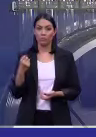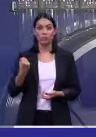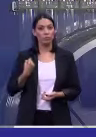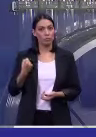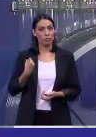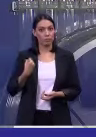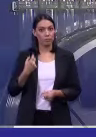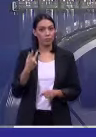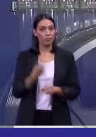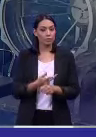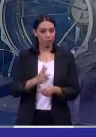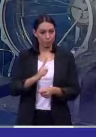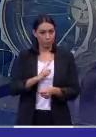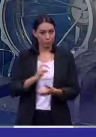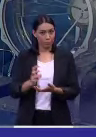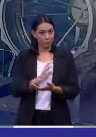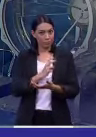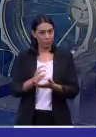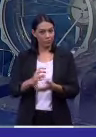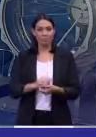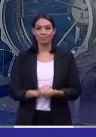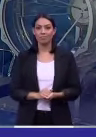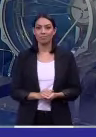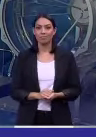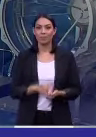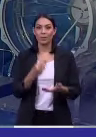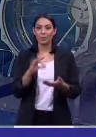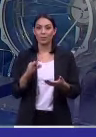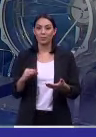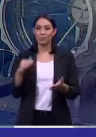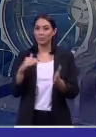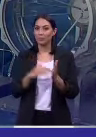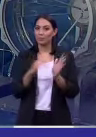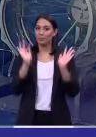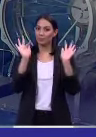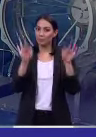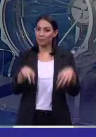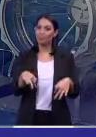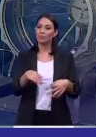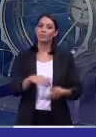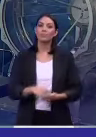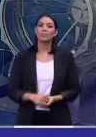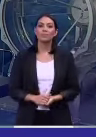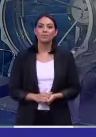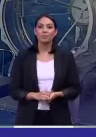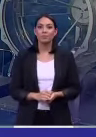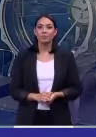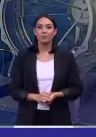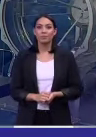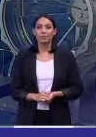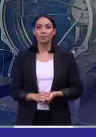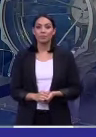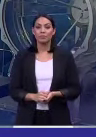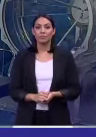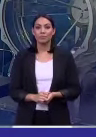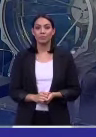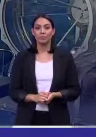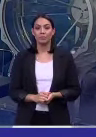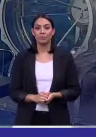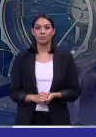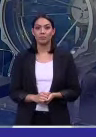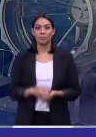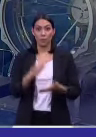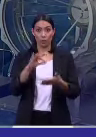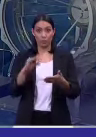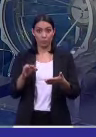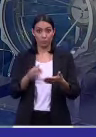números, leva prêmios na Quina. Então, lembre-se de conferir a sua aposta até o final. Para conferir